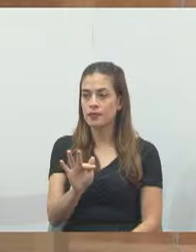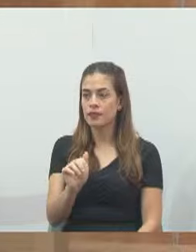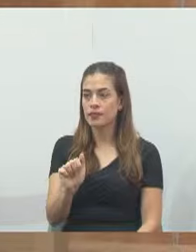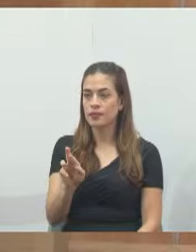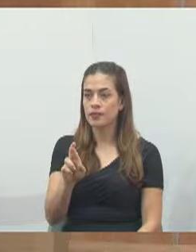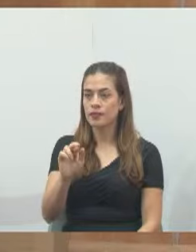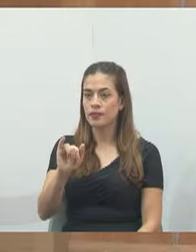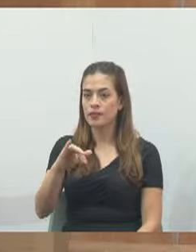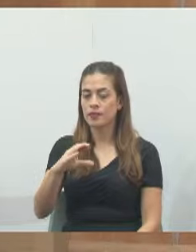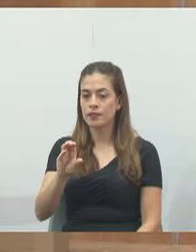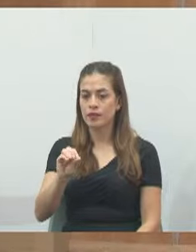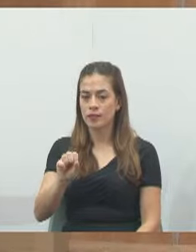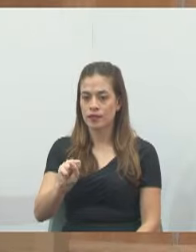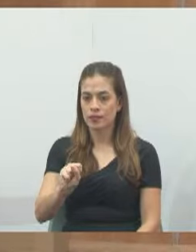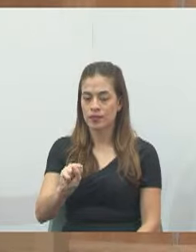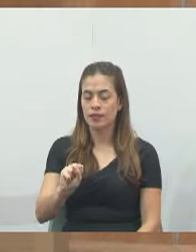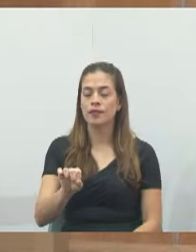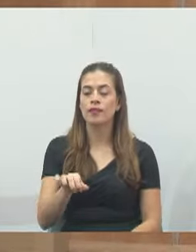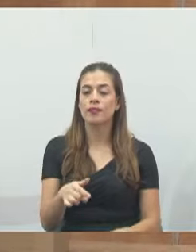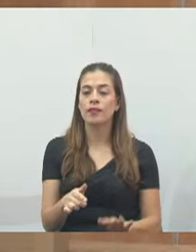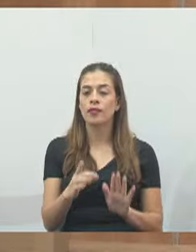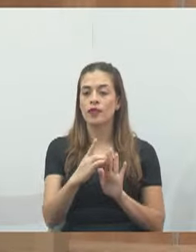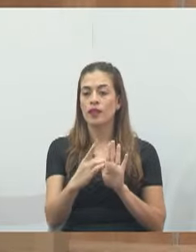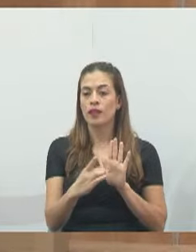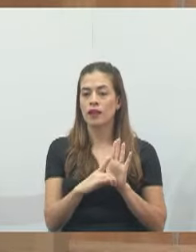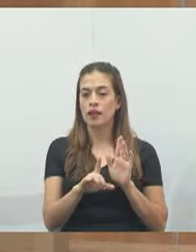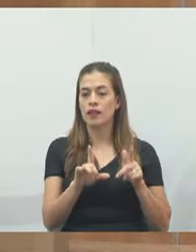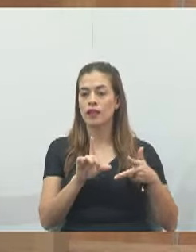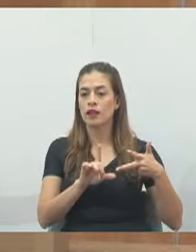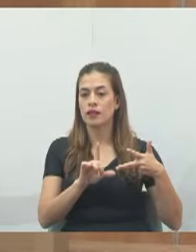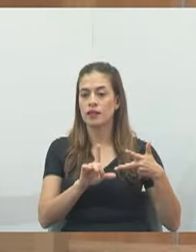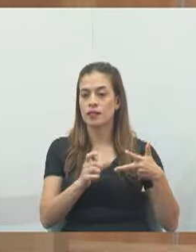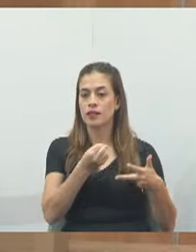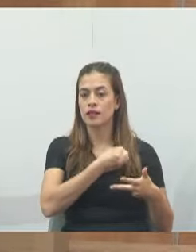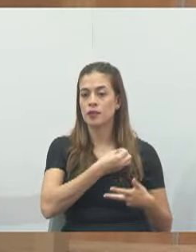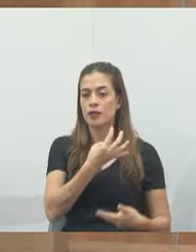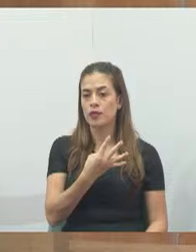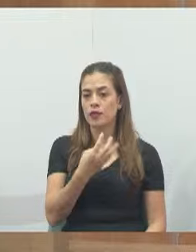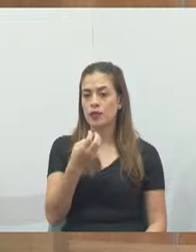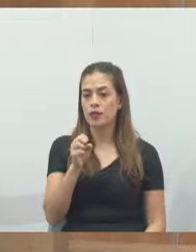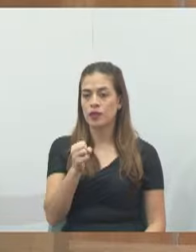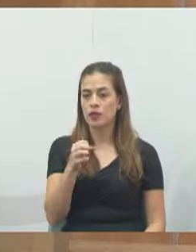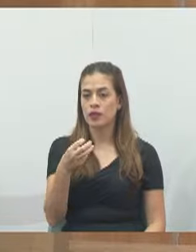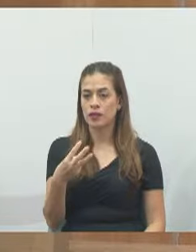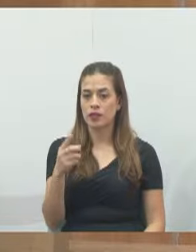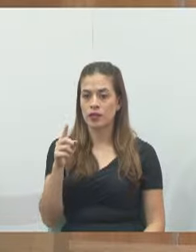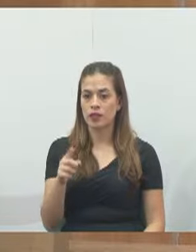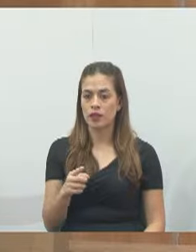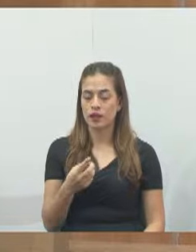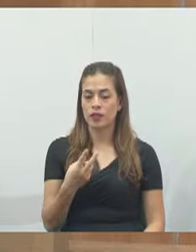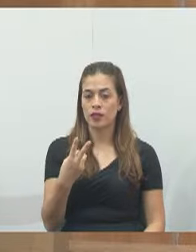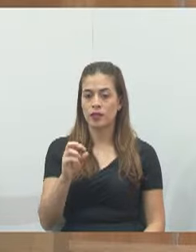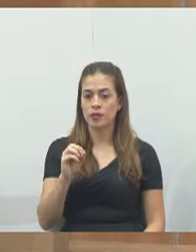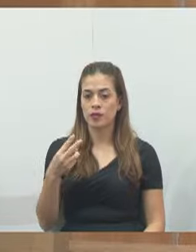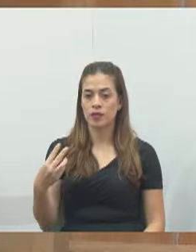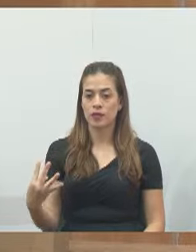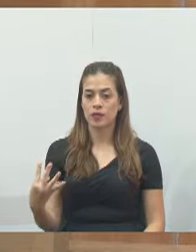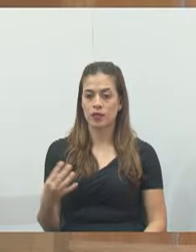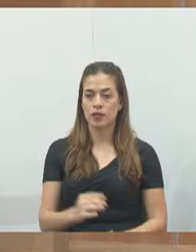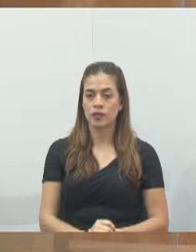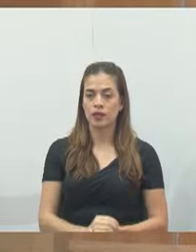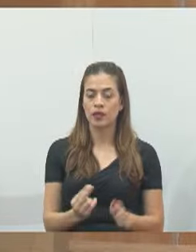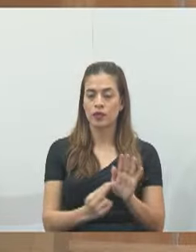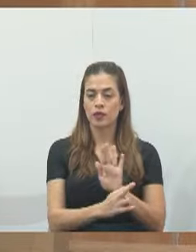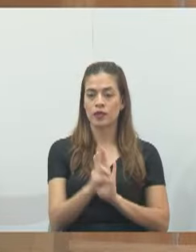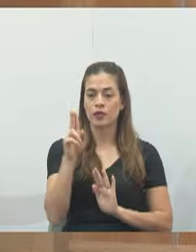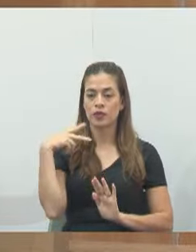Tremocou de Stip. E é fruto do decreto legislativo número 483, de 10 de março de 2024, de